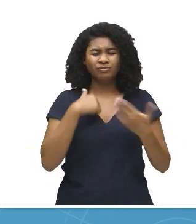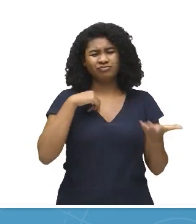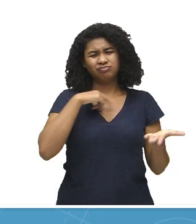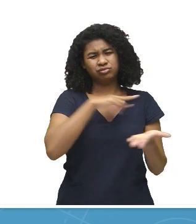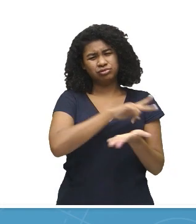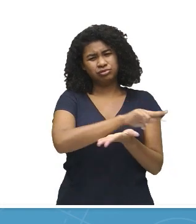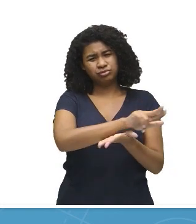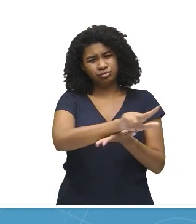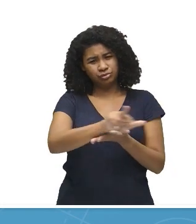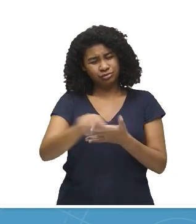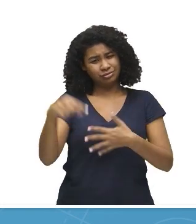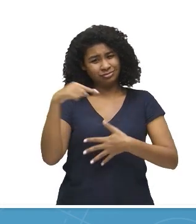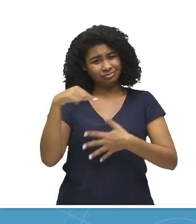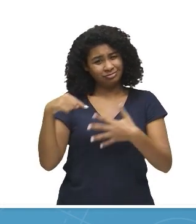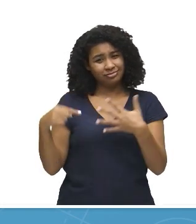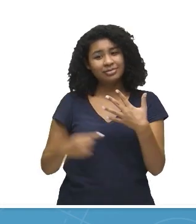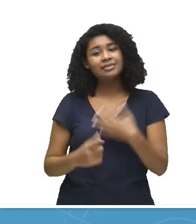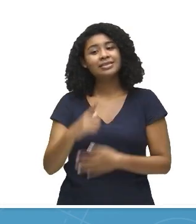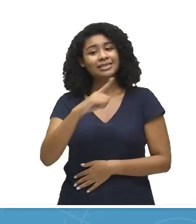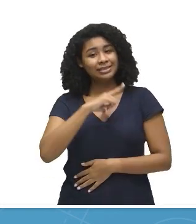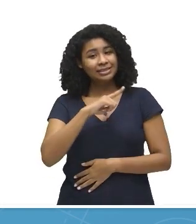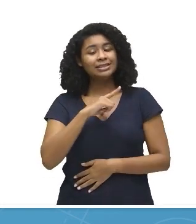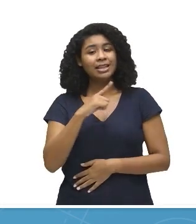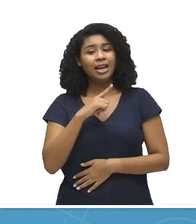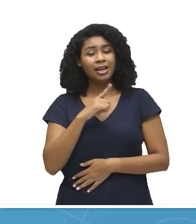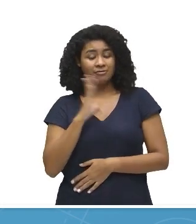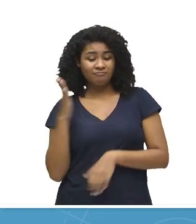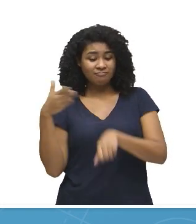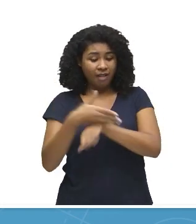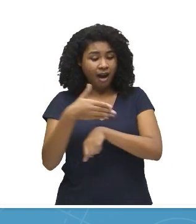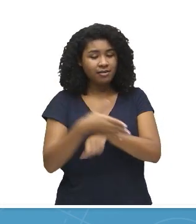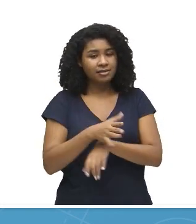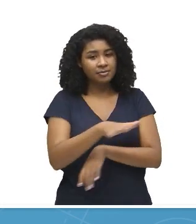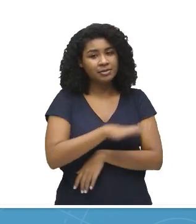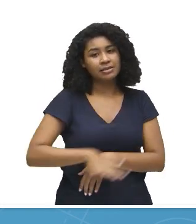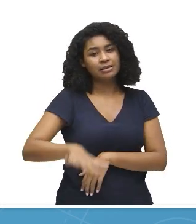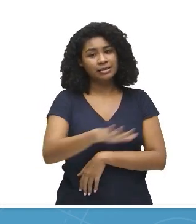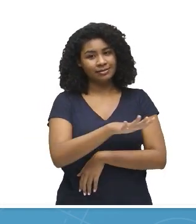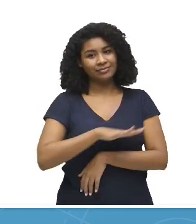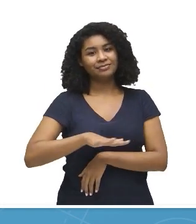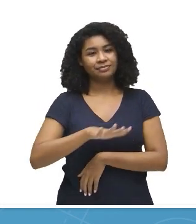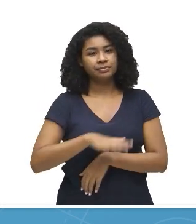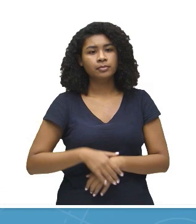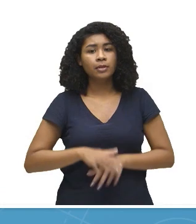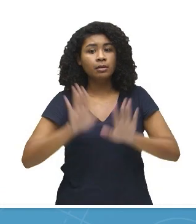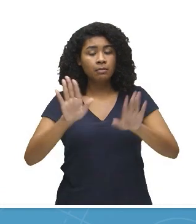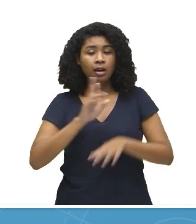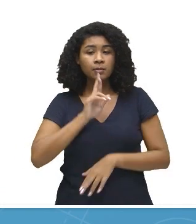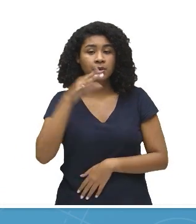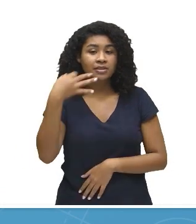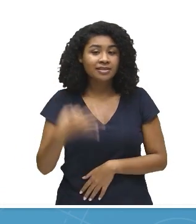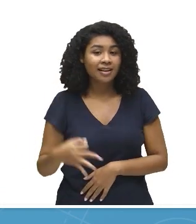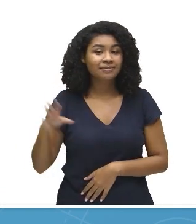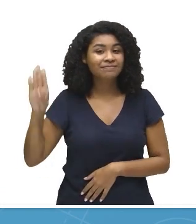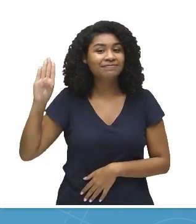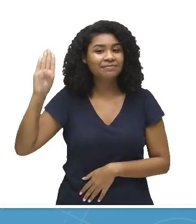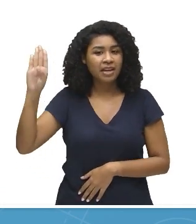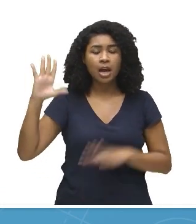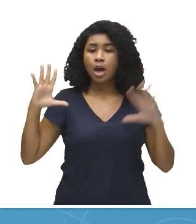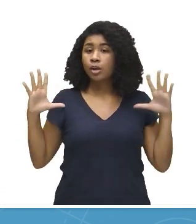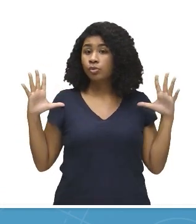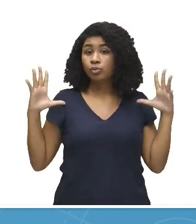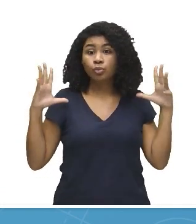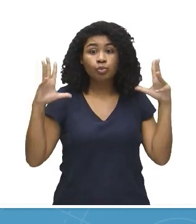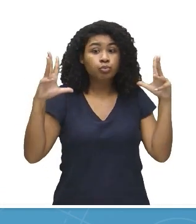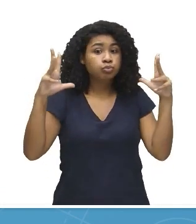também fazem parte do meio ambiente. Então, a alternativa correta aqui é a letra B, olha, tudo aquilo que nos cerca,